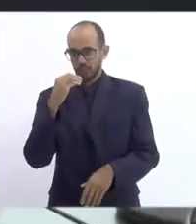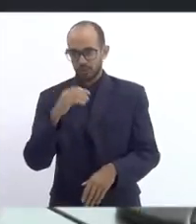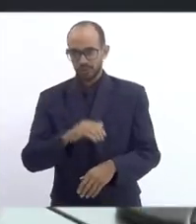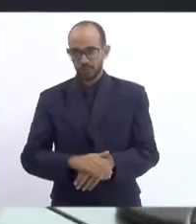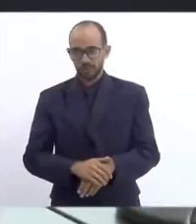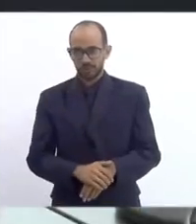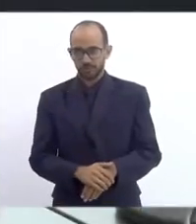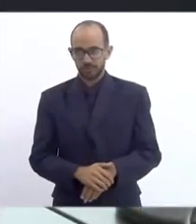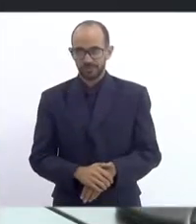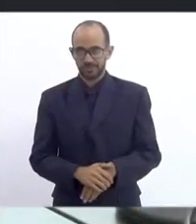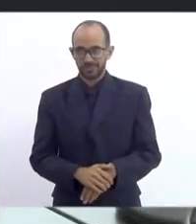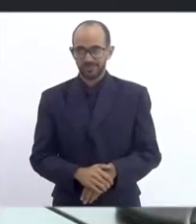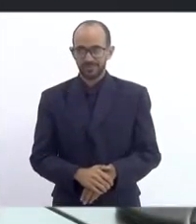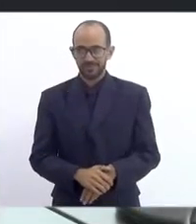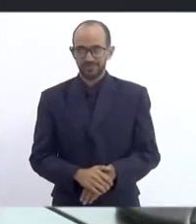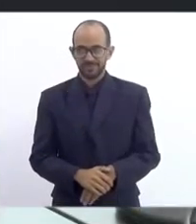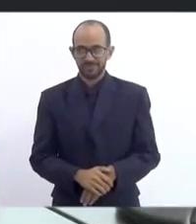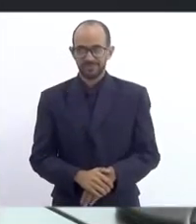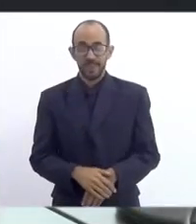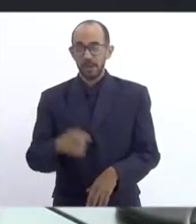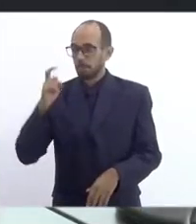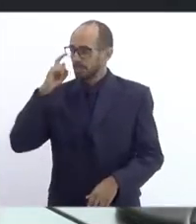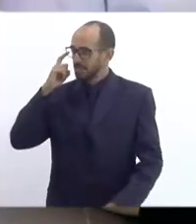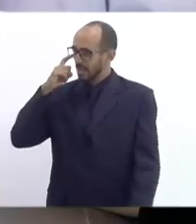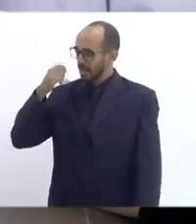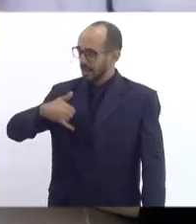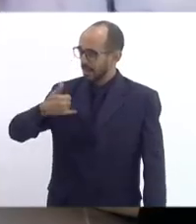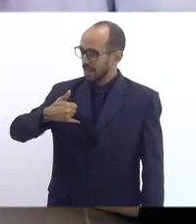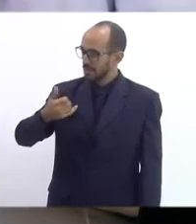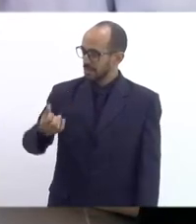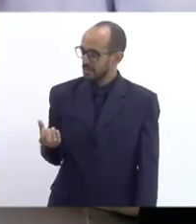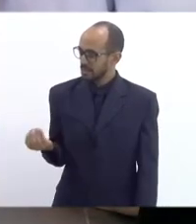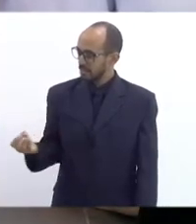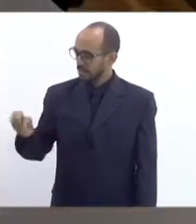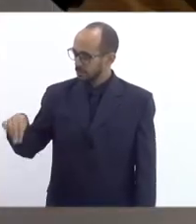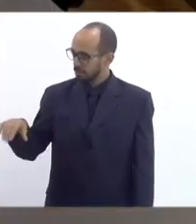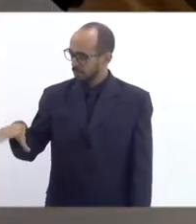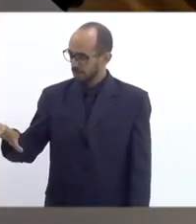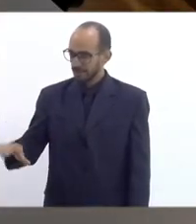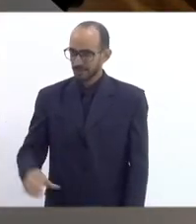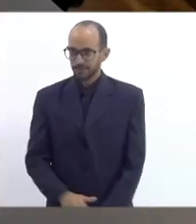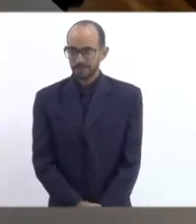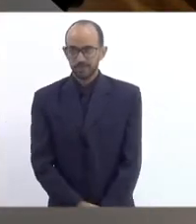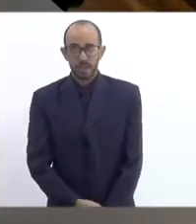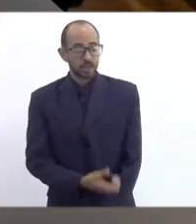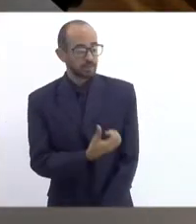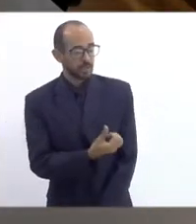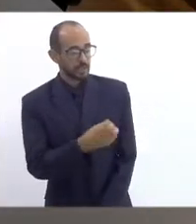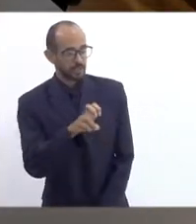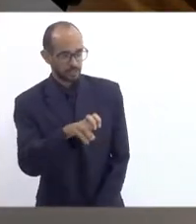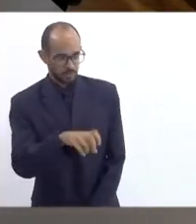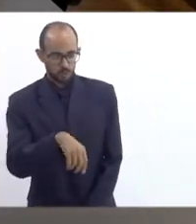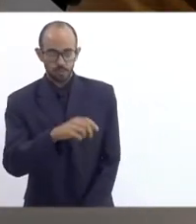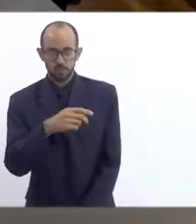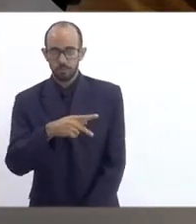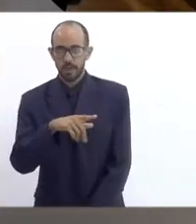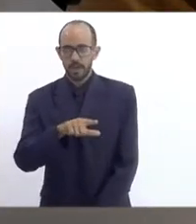que era de 60 anos de idade, eu estava toda feliz. Não, projeto número 60. 65, projeto de lei